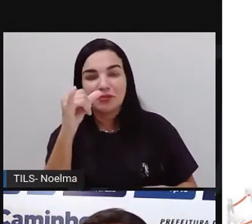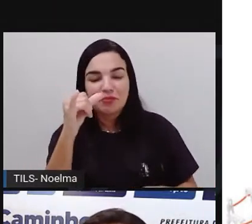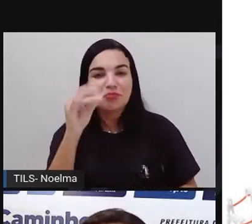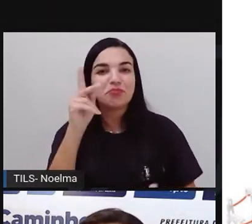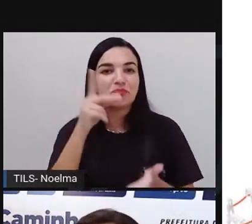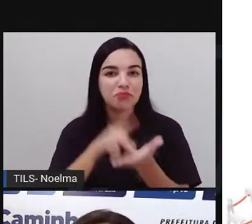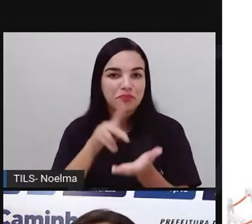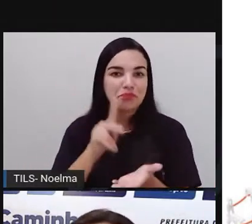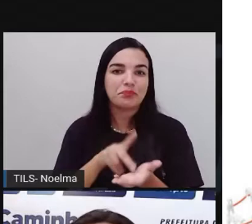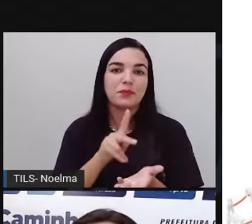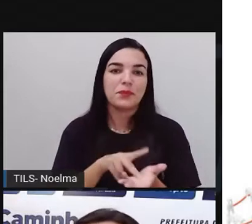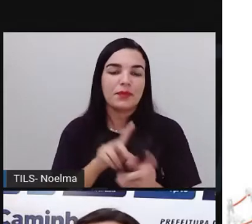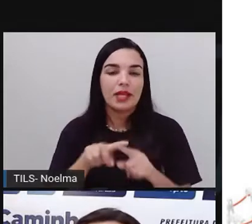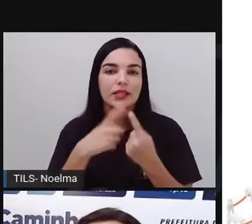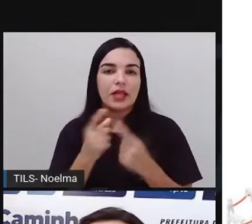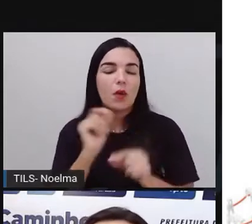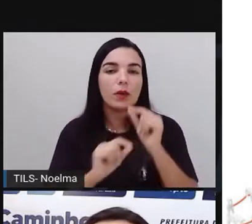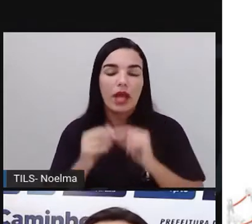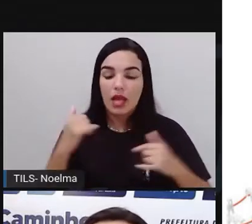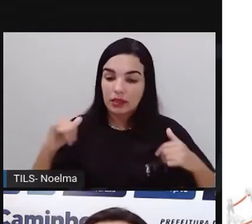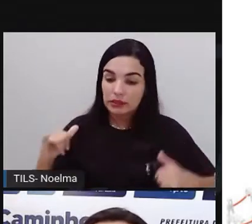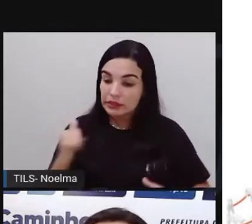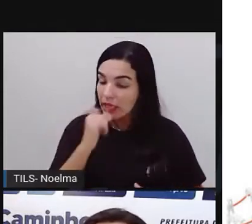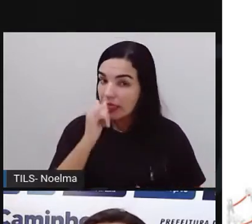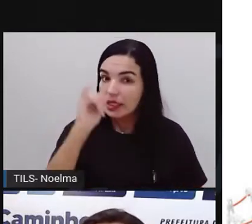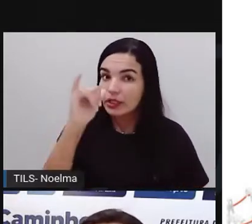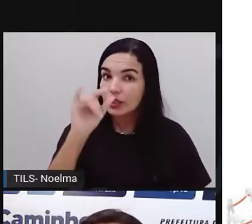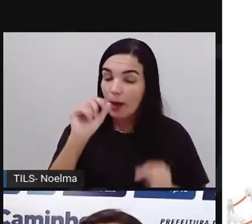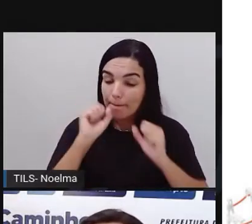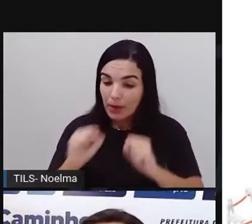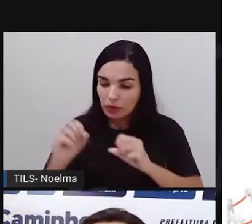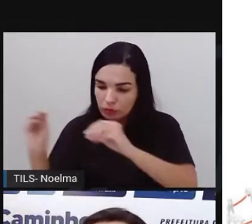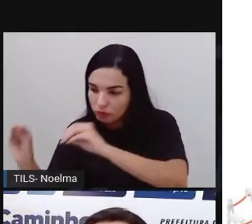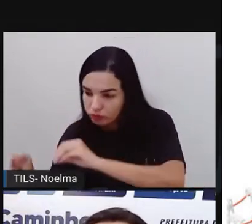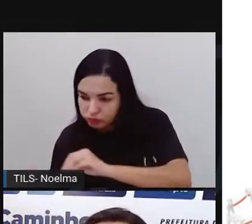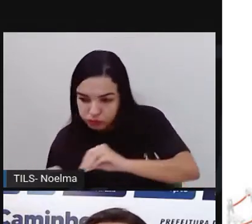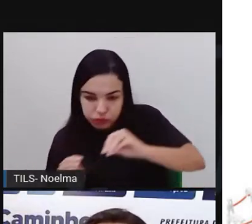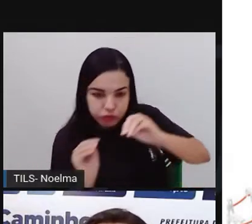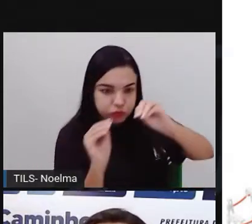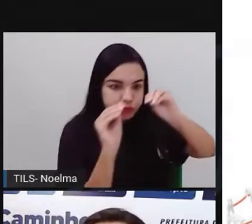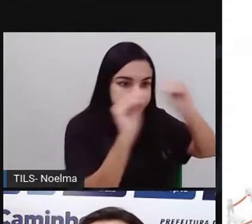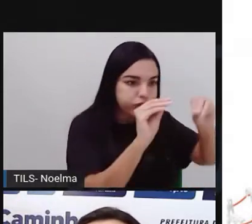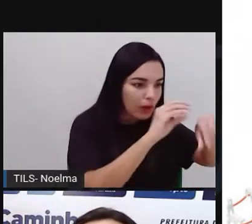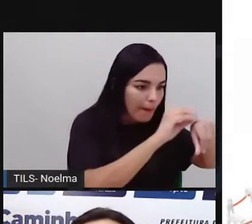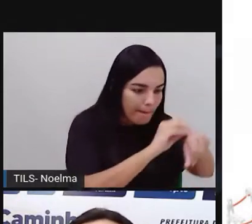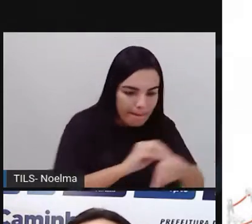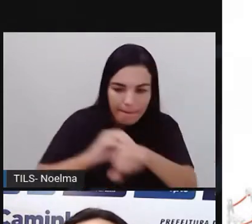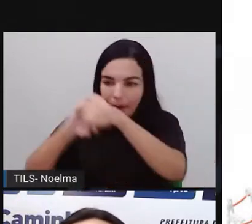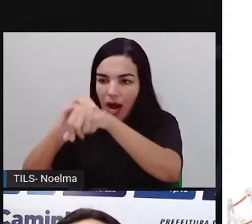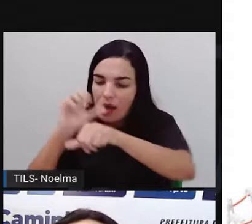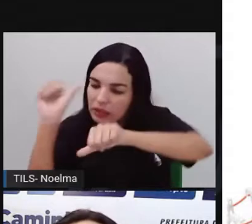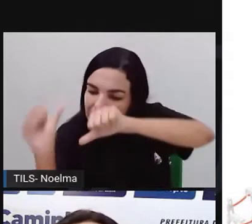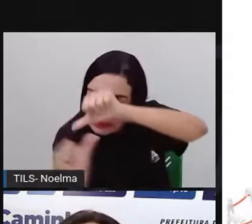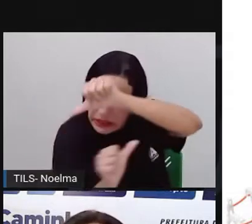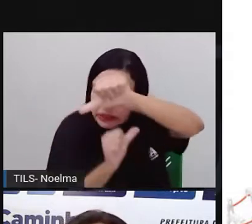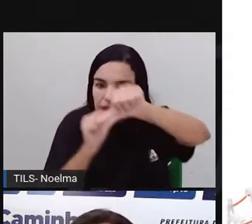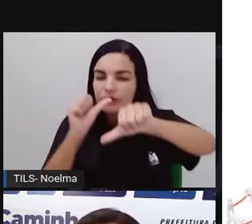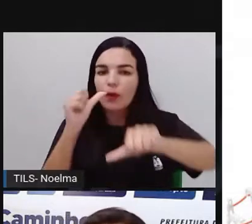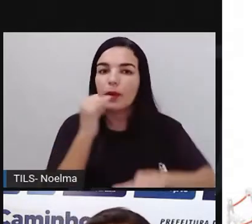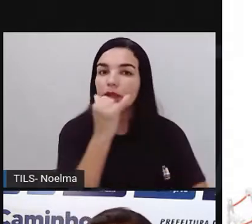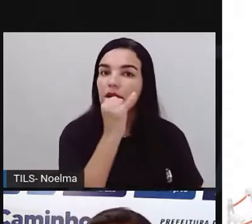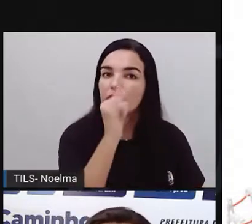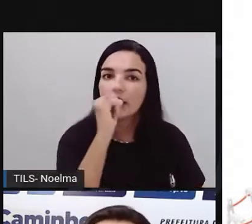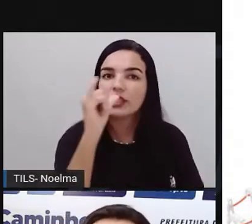mecânica. E aí essa energia mecânica ela é transferida para a turbina hidráulica, que será convertida em